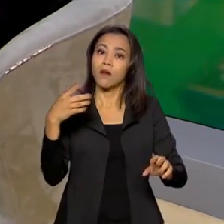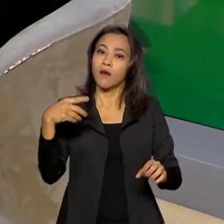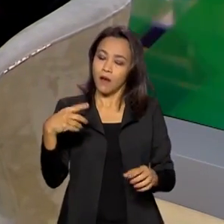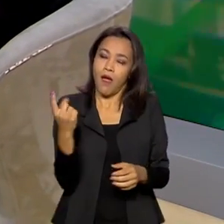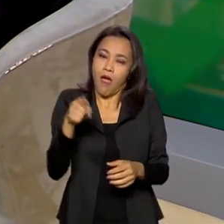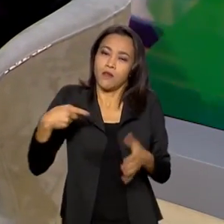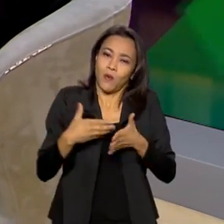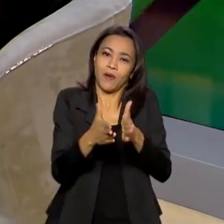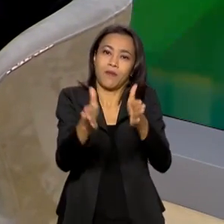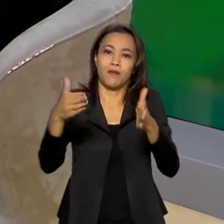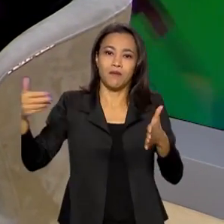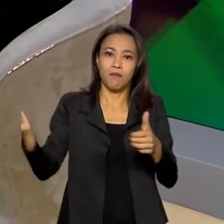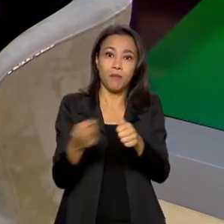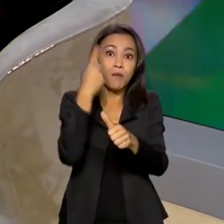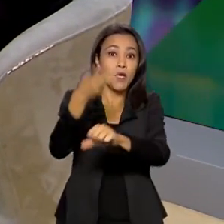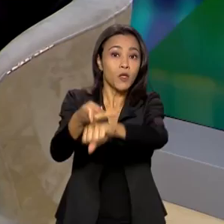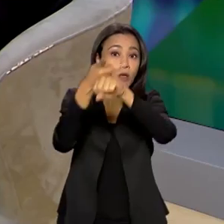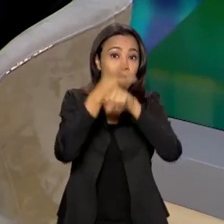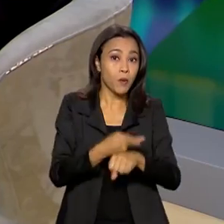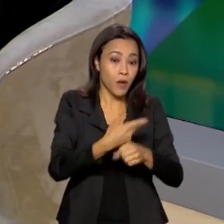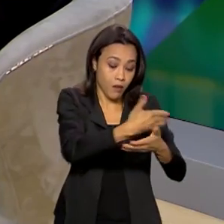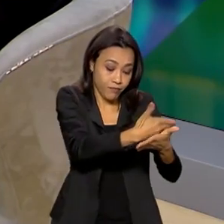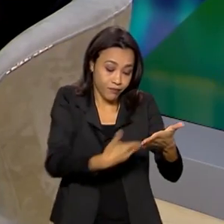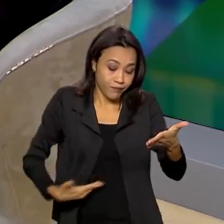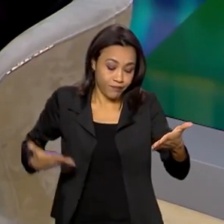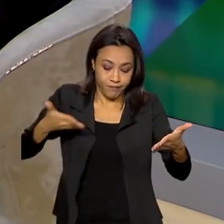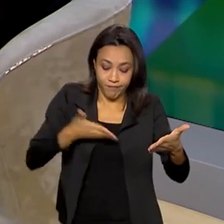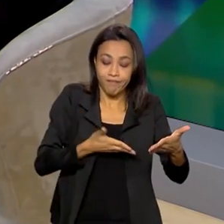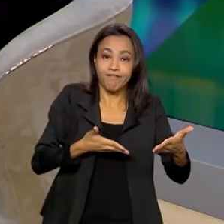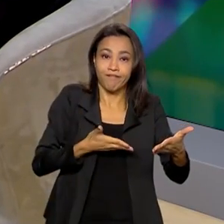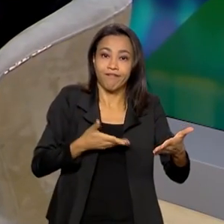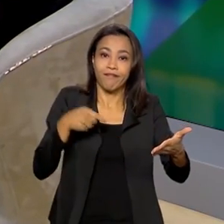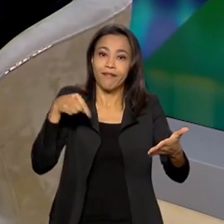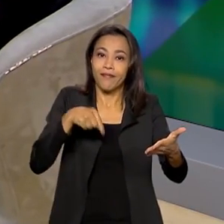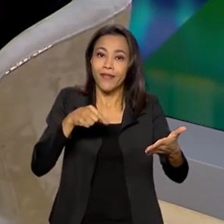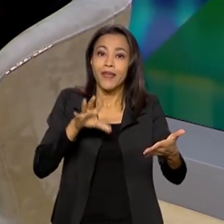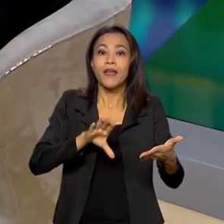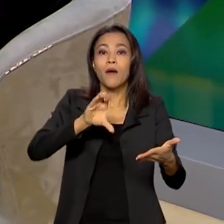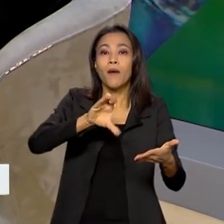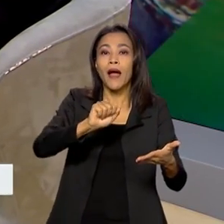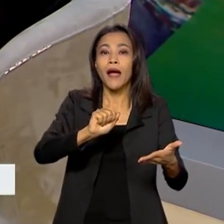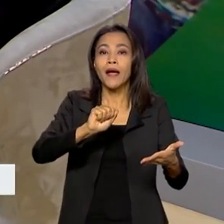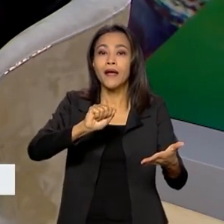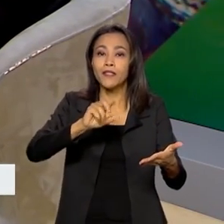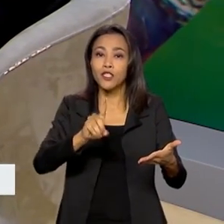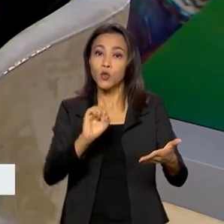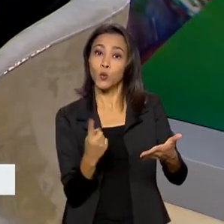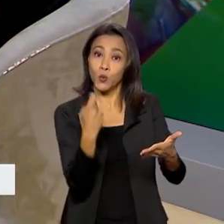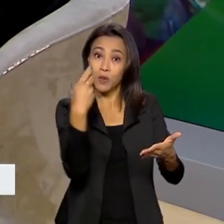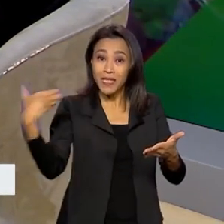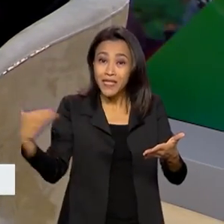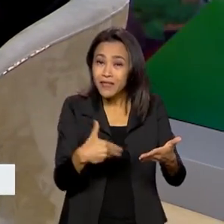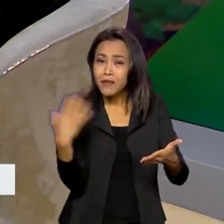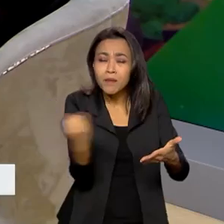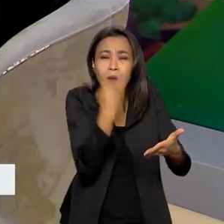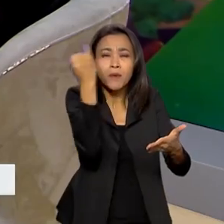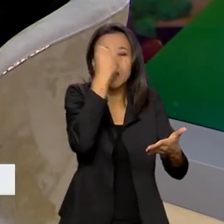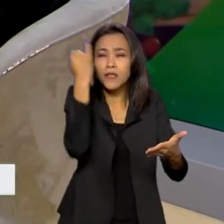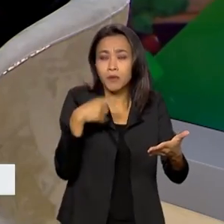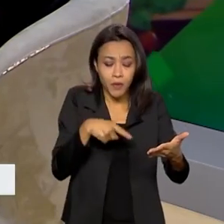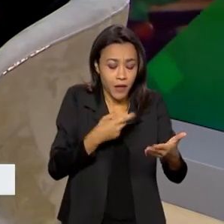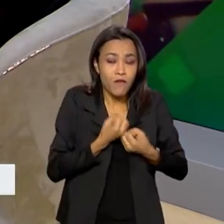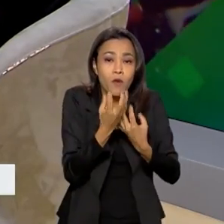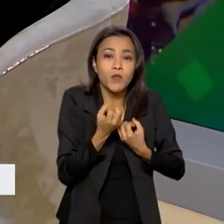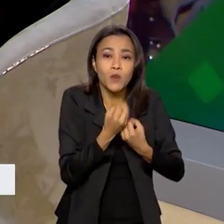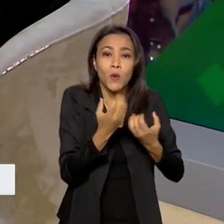único cadastro único Paul é um é um banco de dados que é a porta de entrada de todos os benefícios sociais do governo